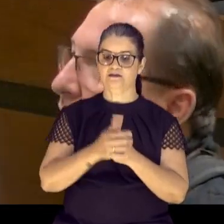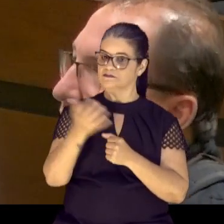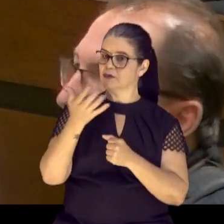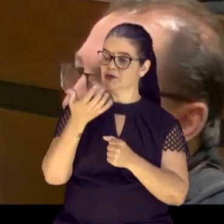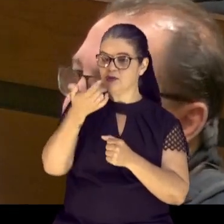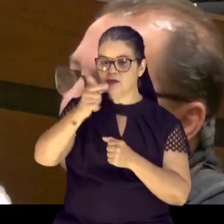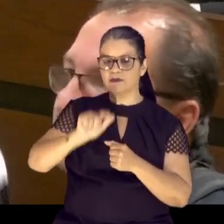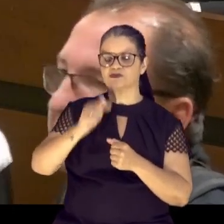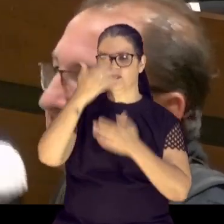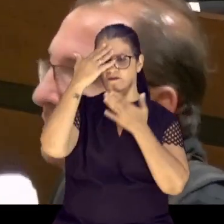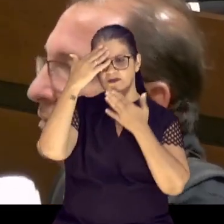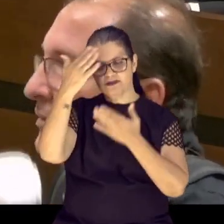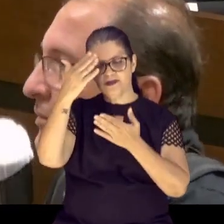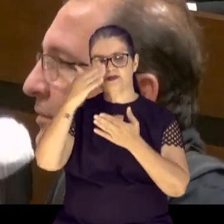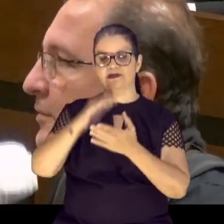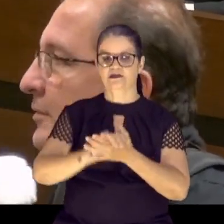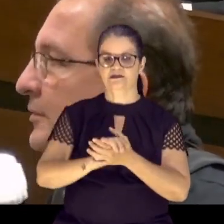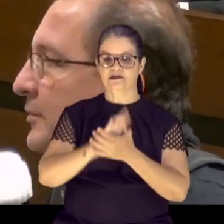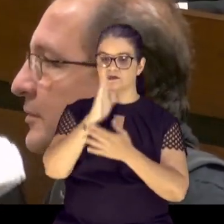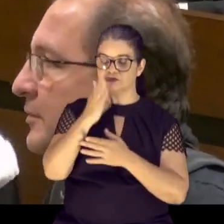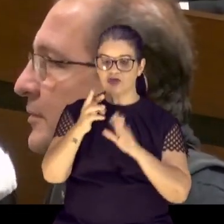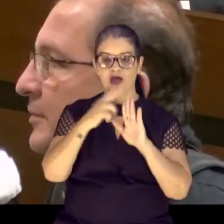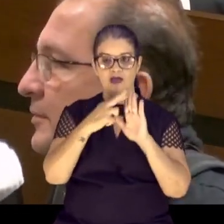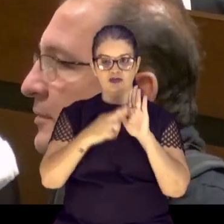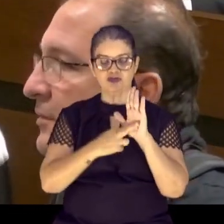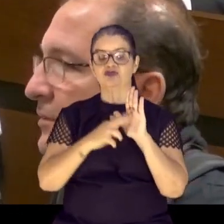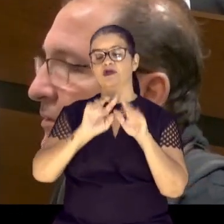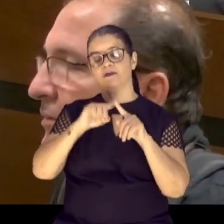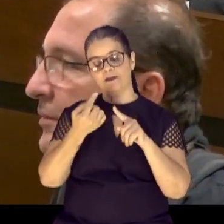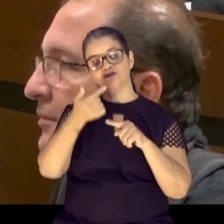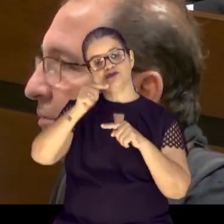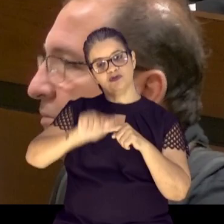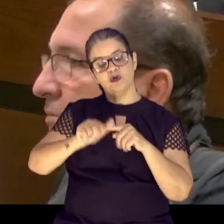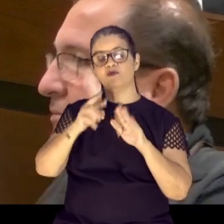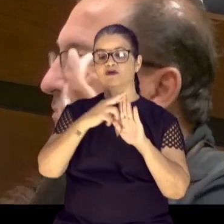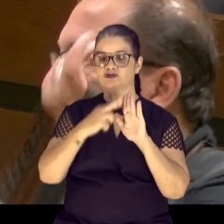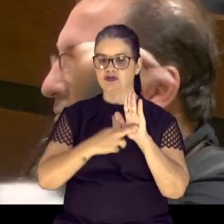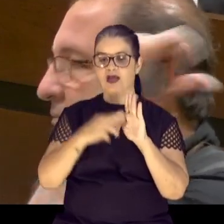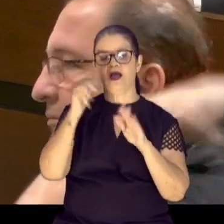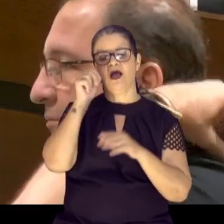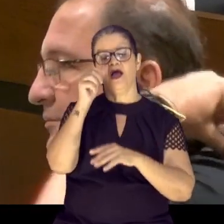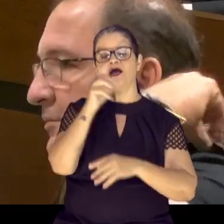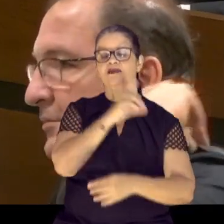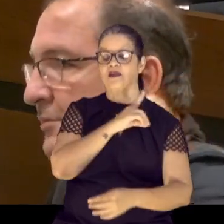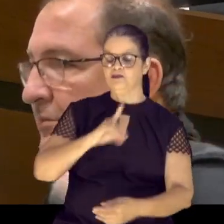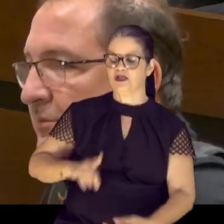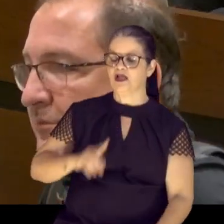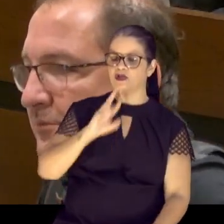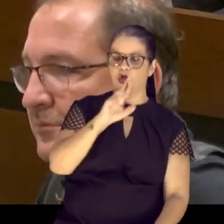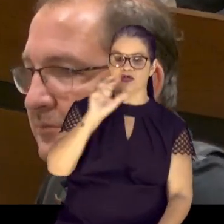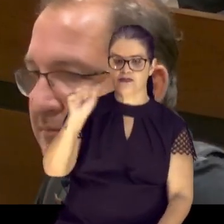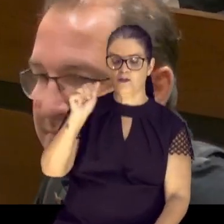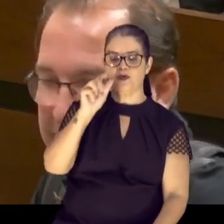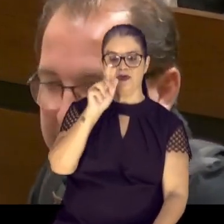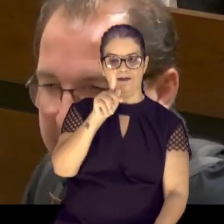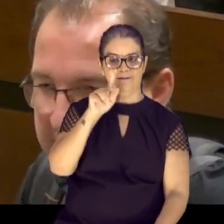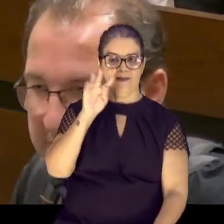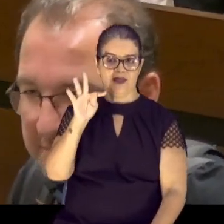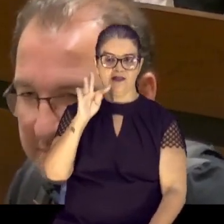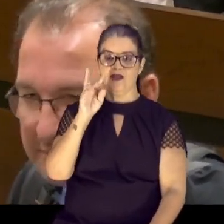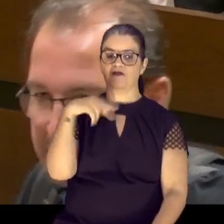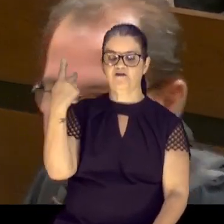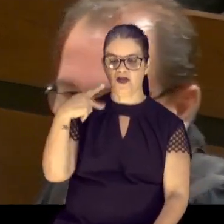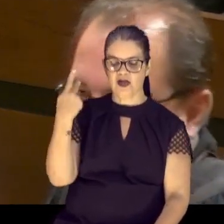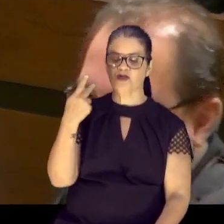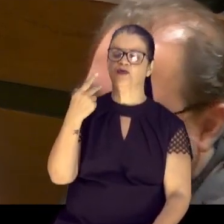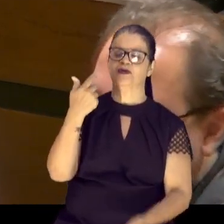eu queria mais uma vez agradecer, já fui registrado, mas eu queria registrar novamente aqui a deputada Rosa Mourinho, do PT, a vereadora, minha colega